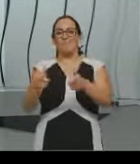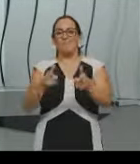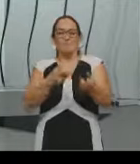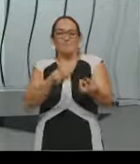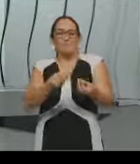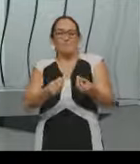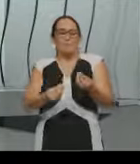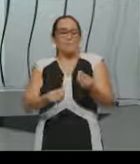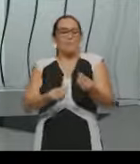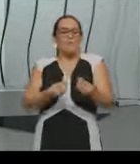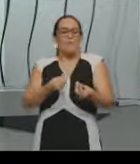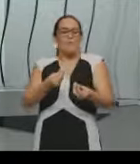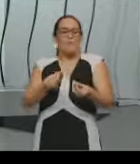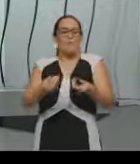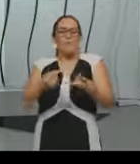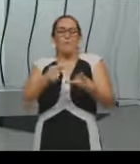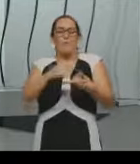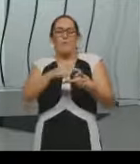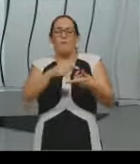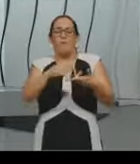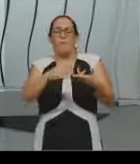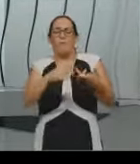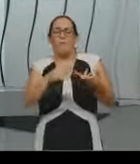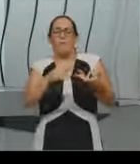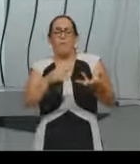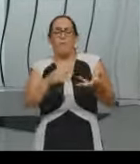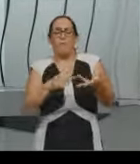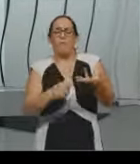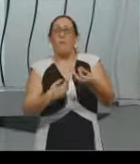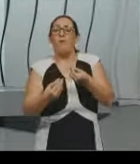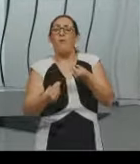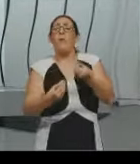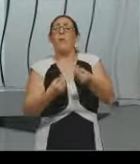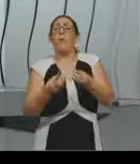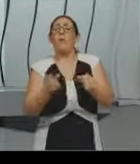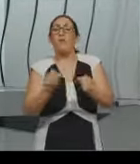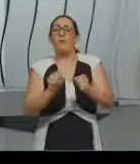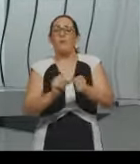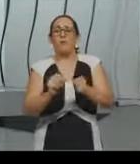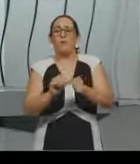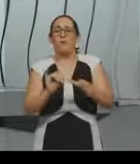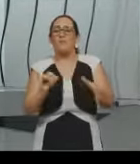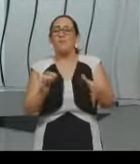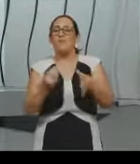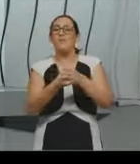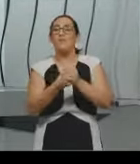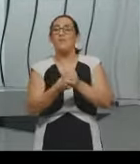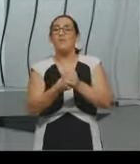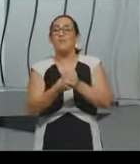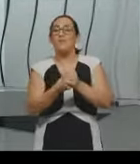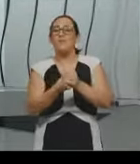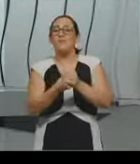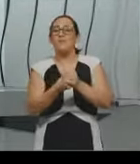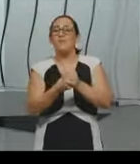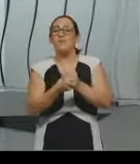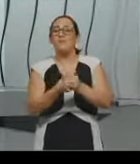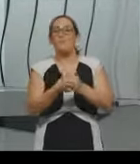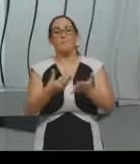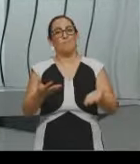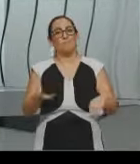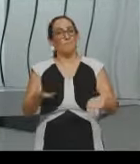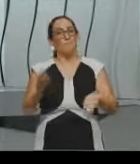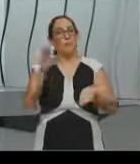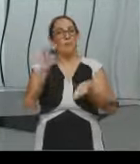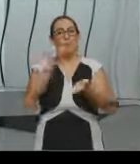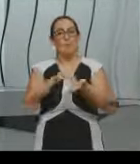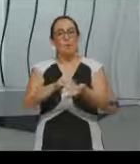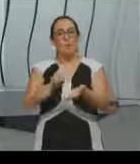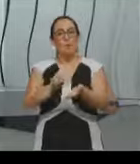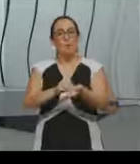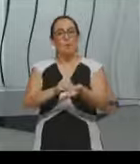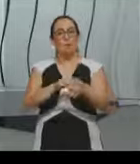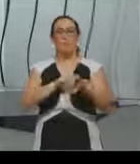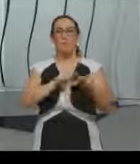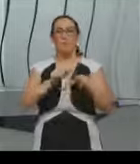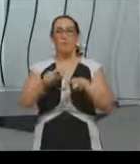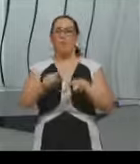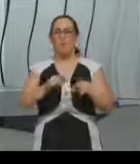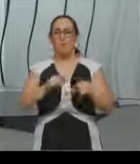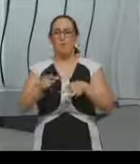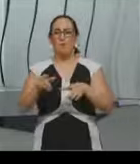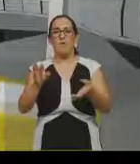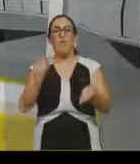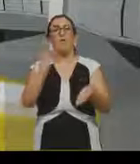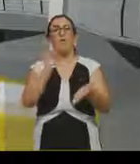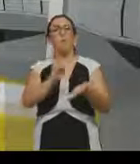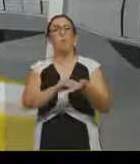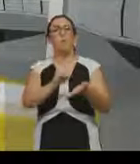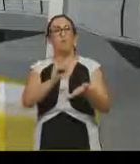situação que eles são colocados, né? Então, a gente tem, principalmente, a ausência de trabalho, a ausência de moradia,